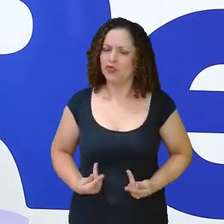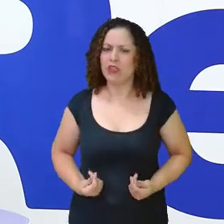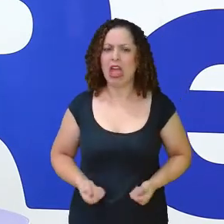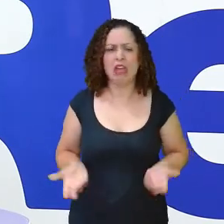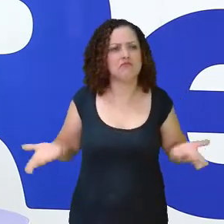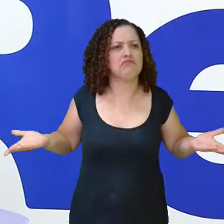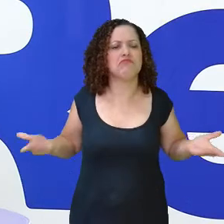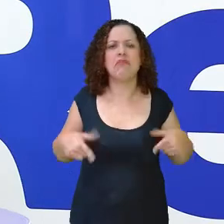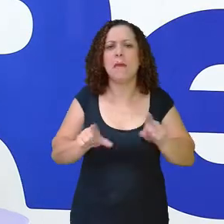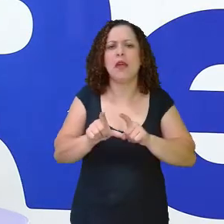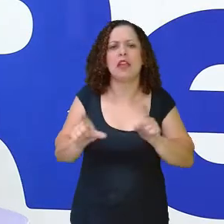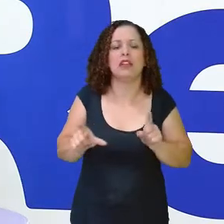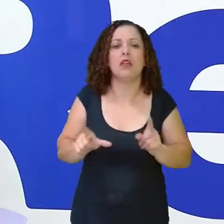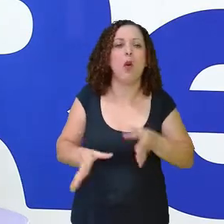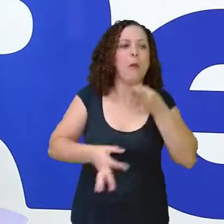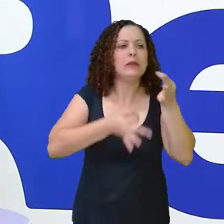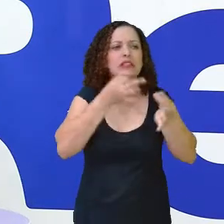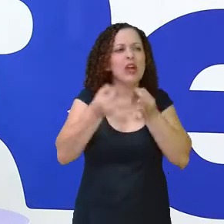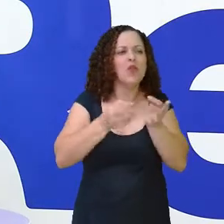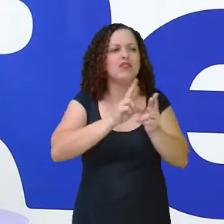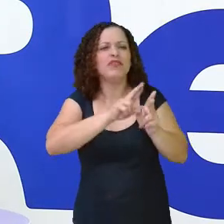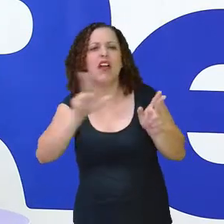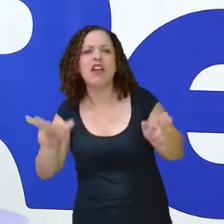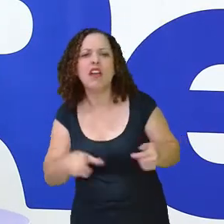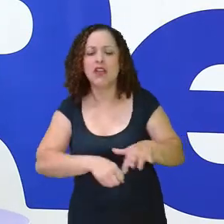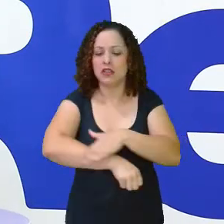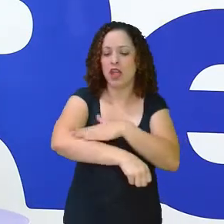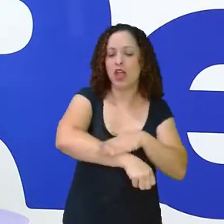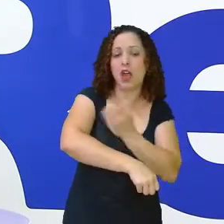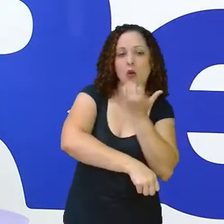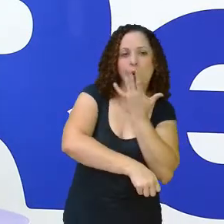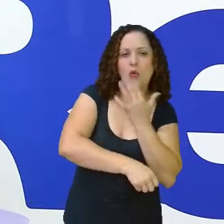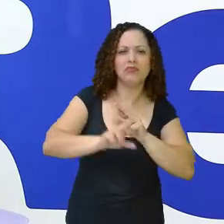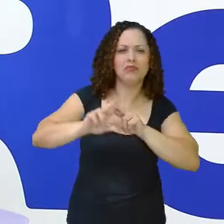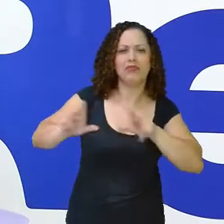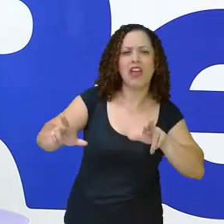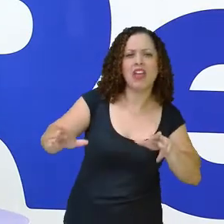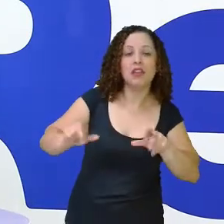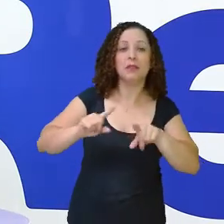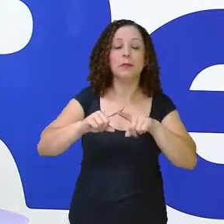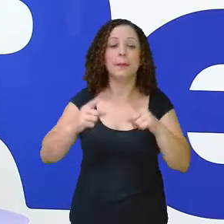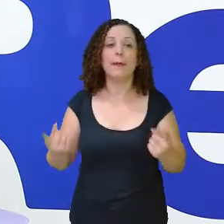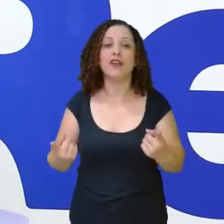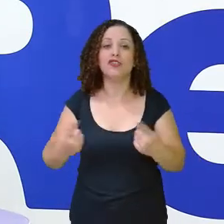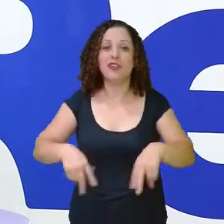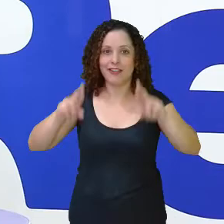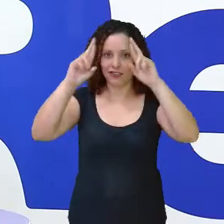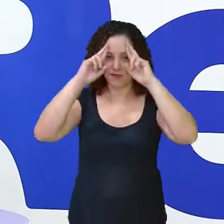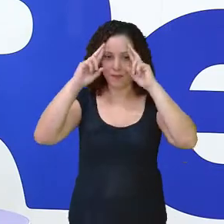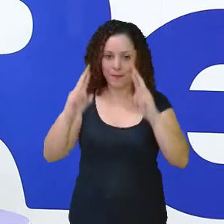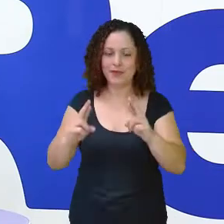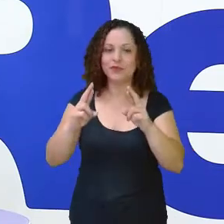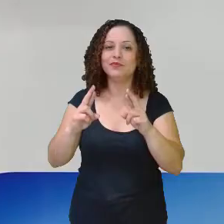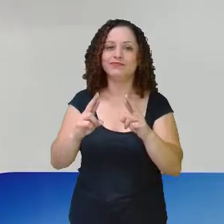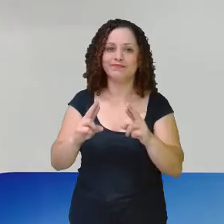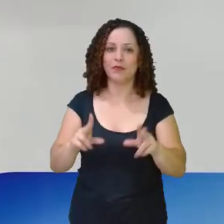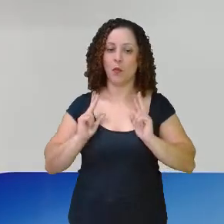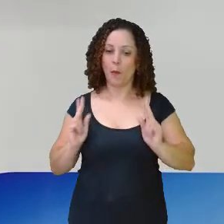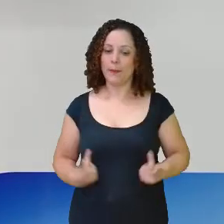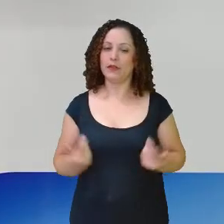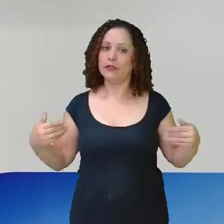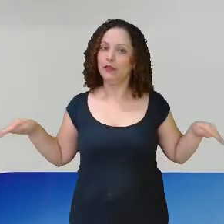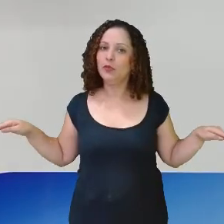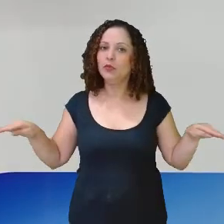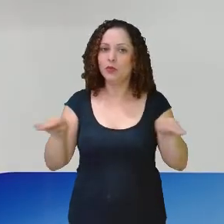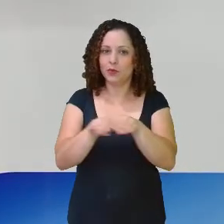da pele, ou de opiniões até diferentes, né? A gente vai conviver juntos, tem que ter respeito entre nós. Então, justamente,